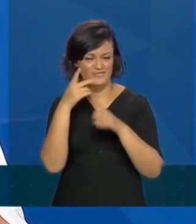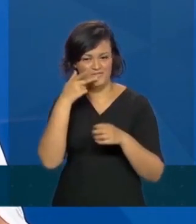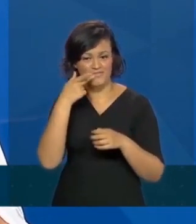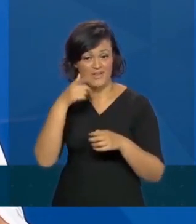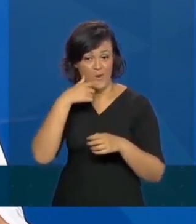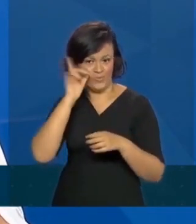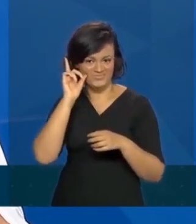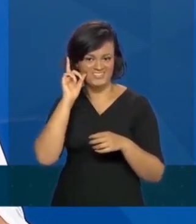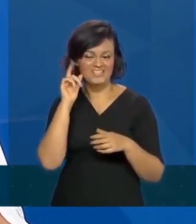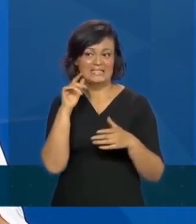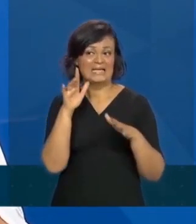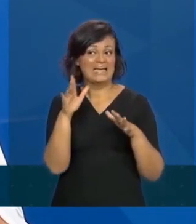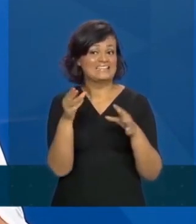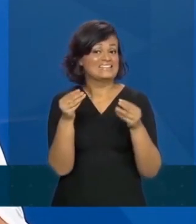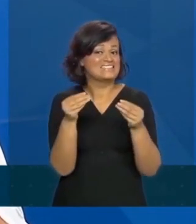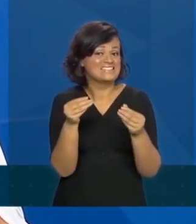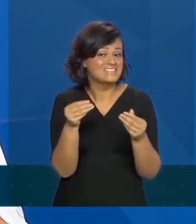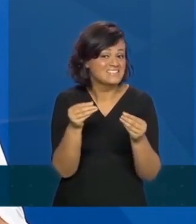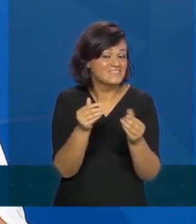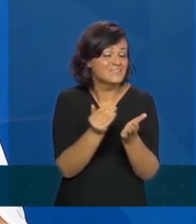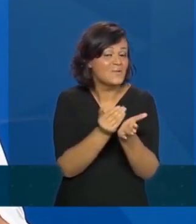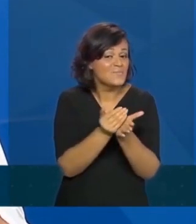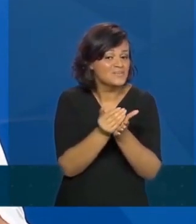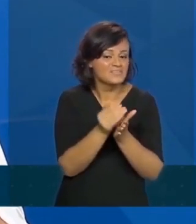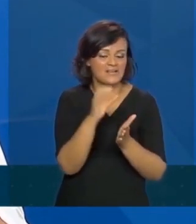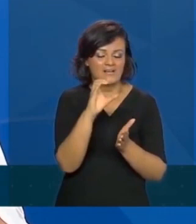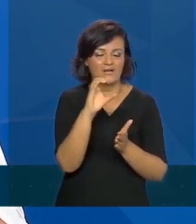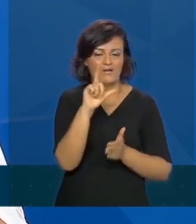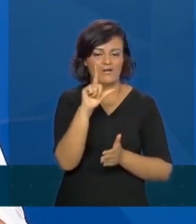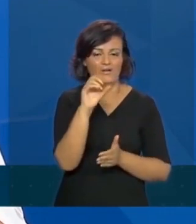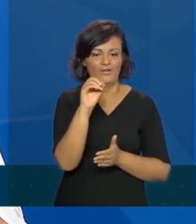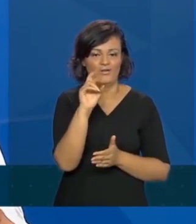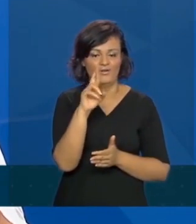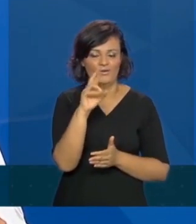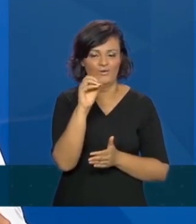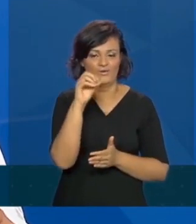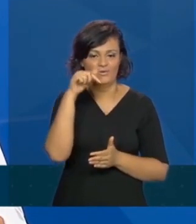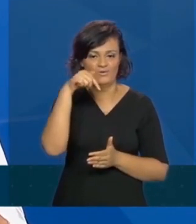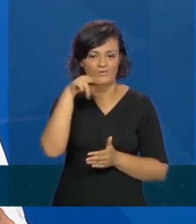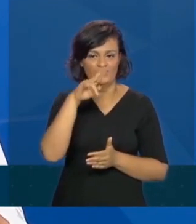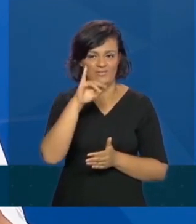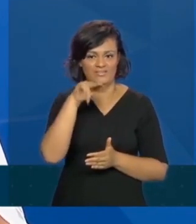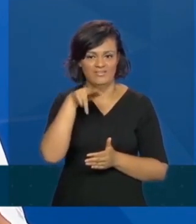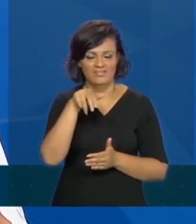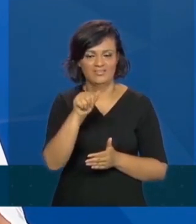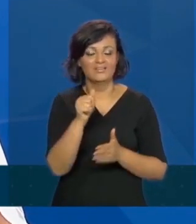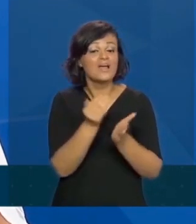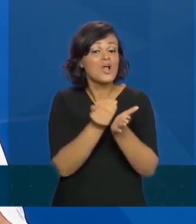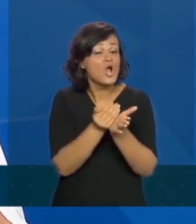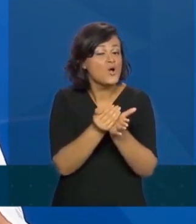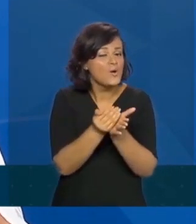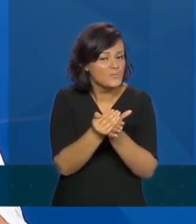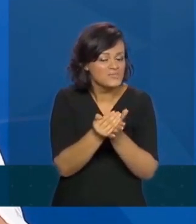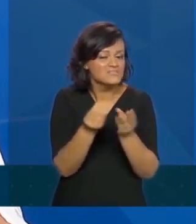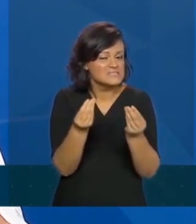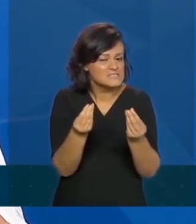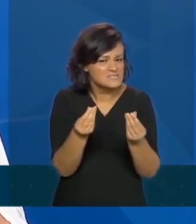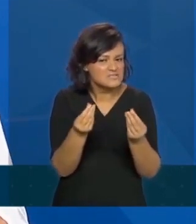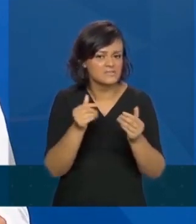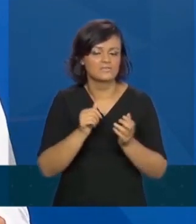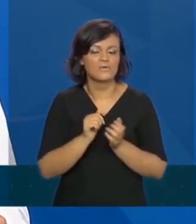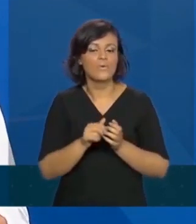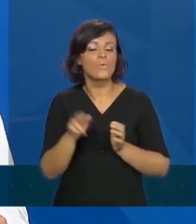muito frágil, do caso da cloroquina. Mas, a gente teve ali uma sensação de que, olha, o uso